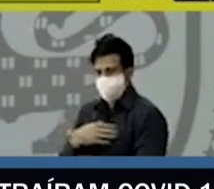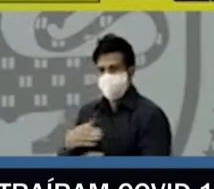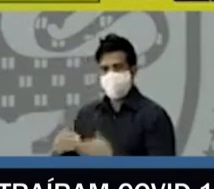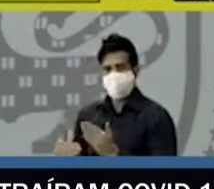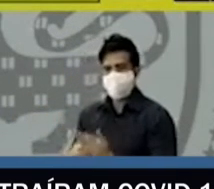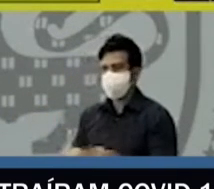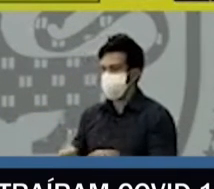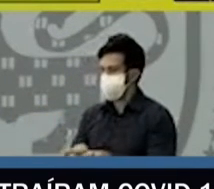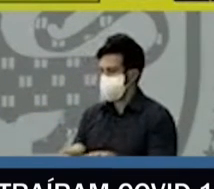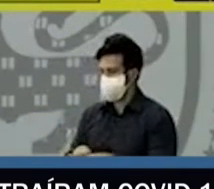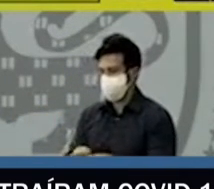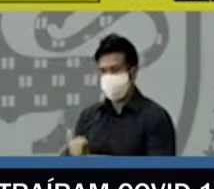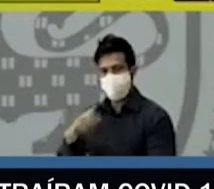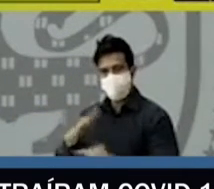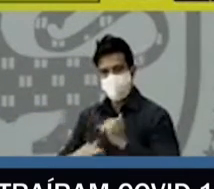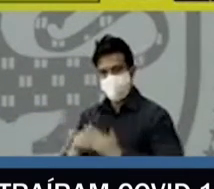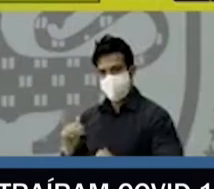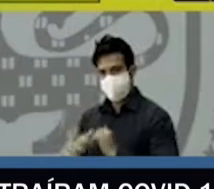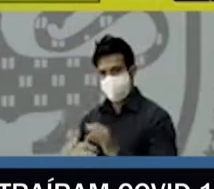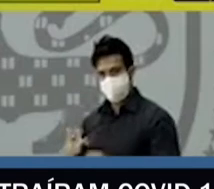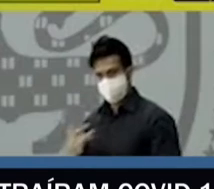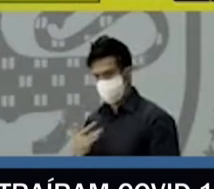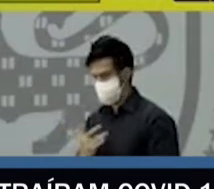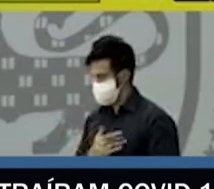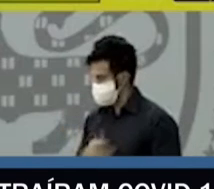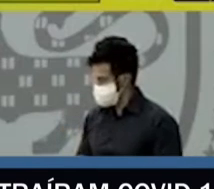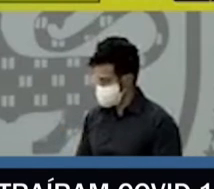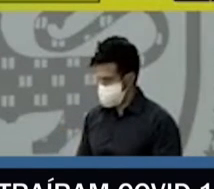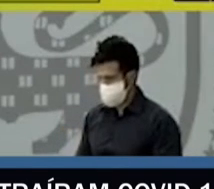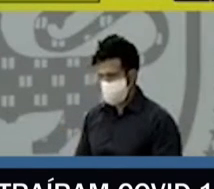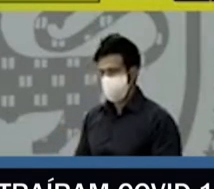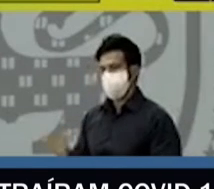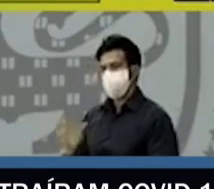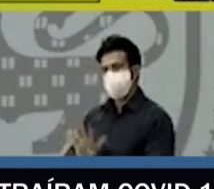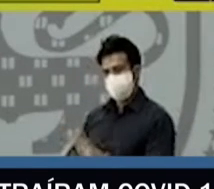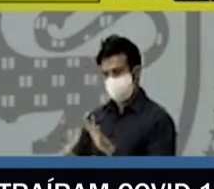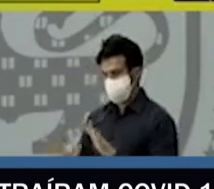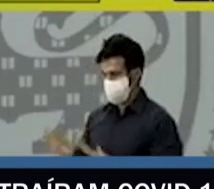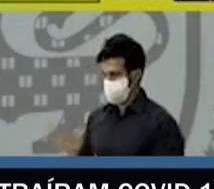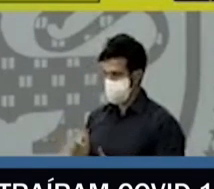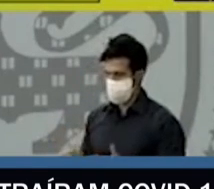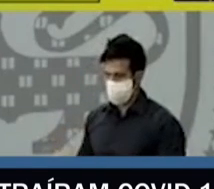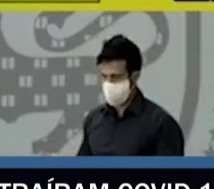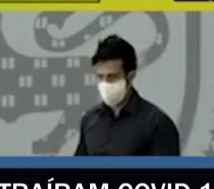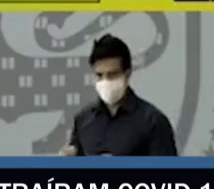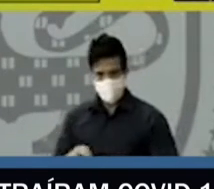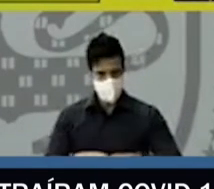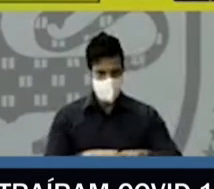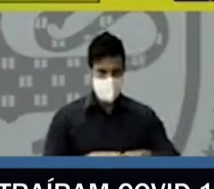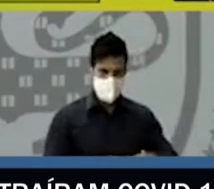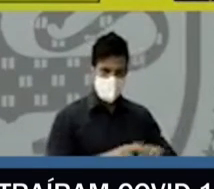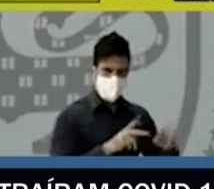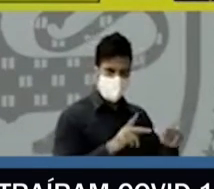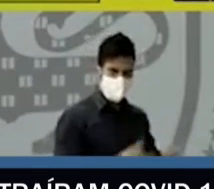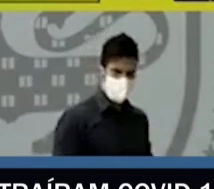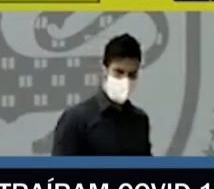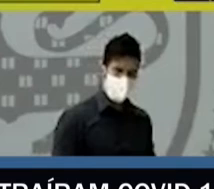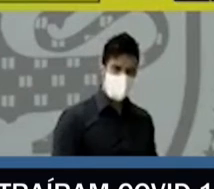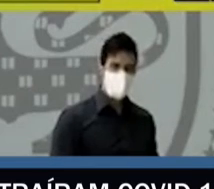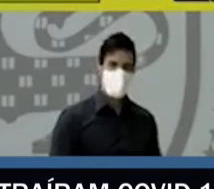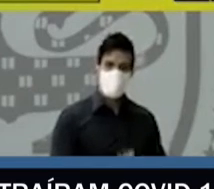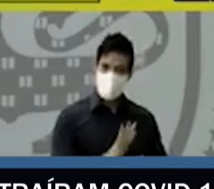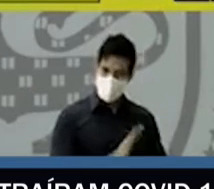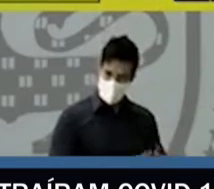a nossa honra em tê-los todos na frente da pandemia, mas também o nosso apelo à população contra